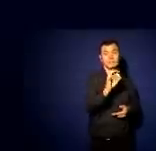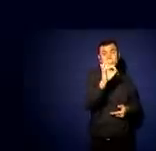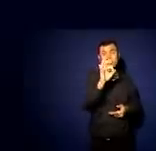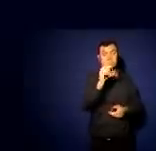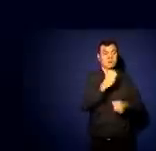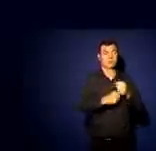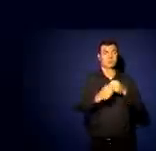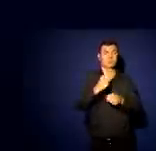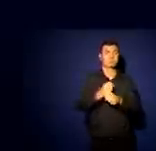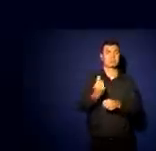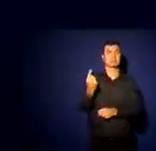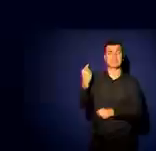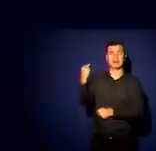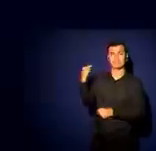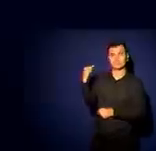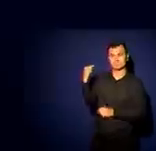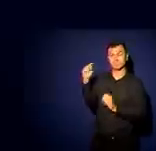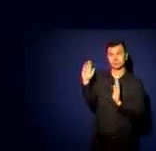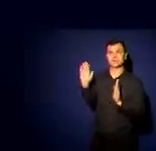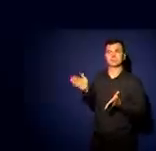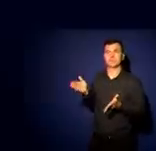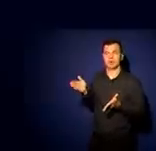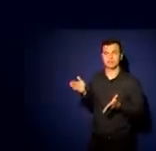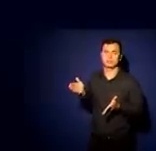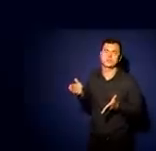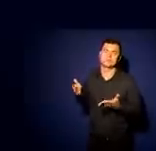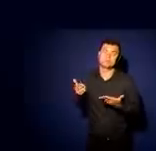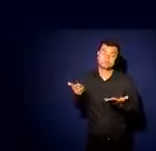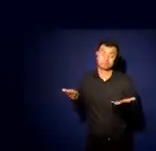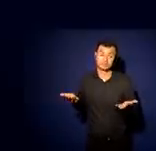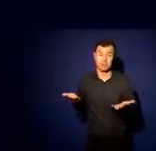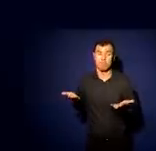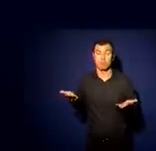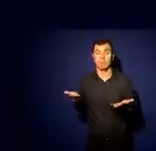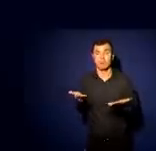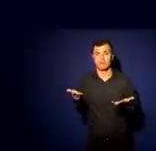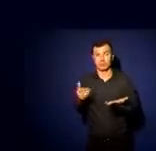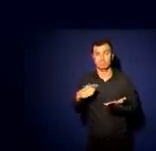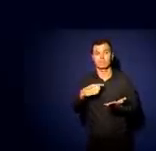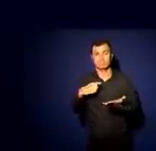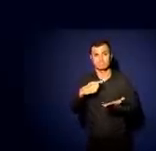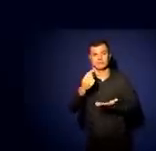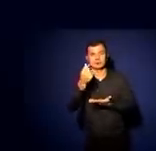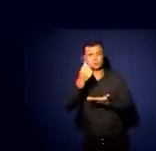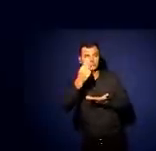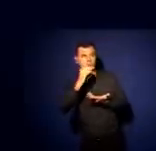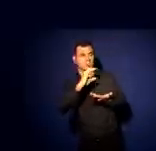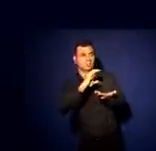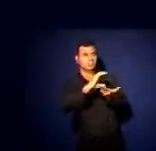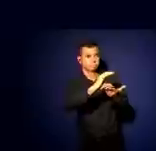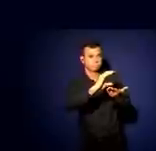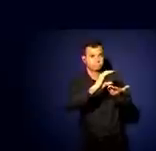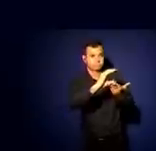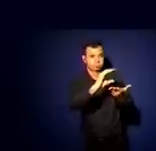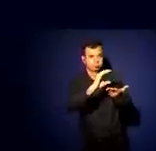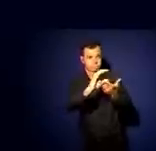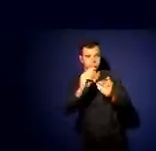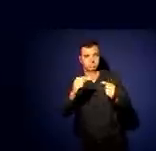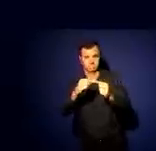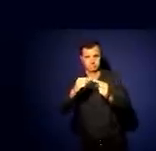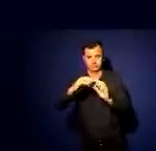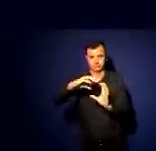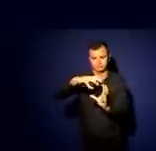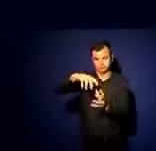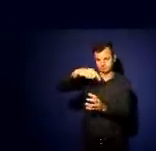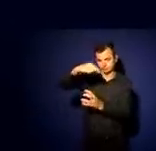né E aí você olha do ponto de vista locação desses Fundos globais né É você sabe muito bem